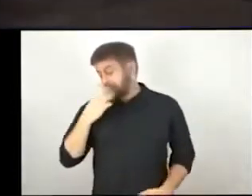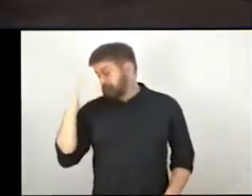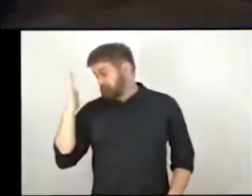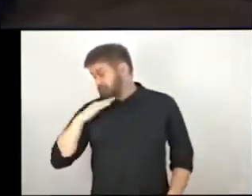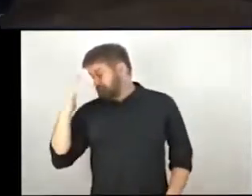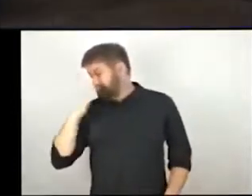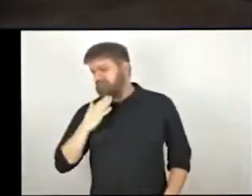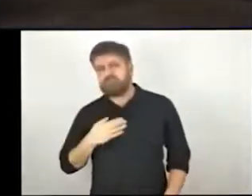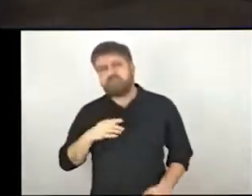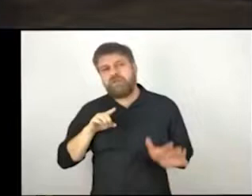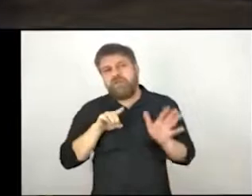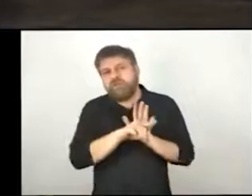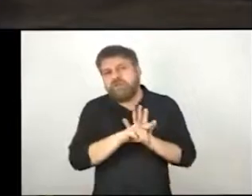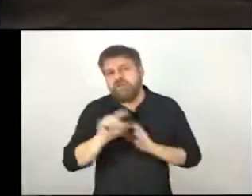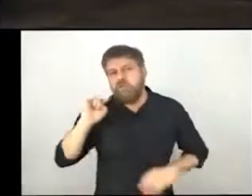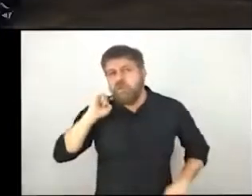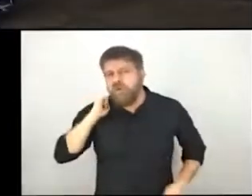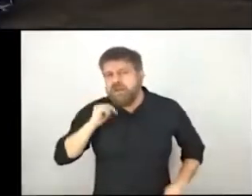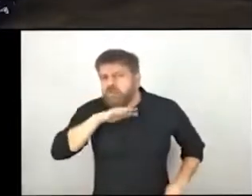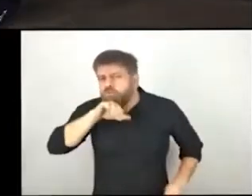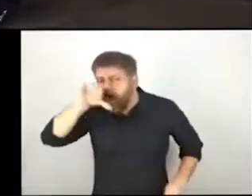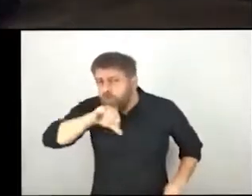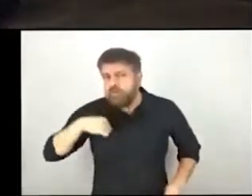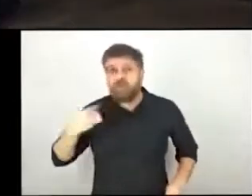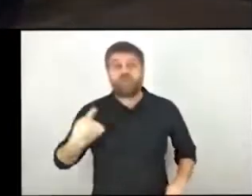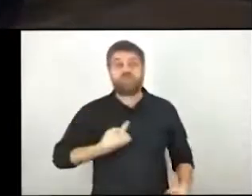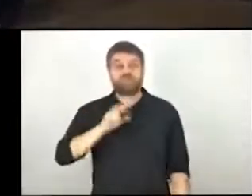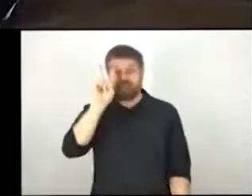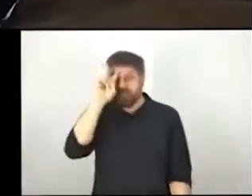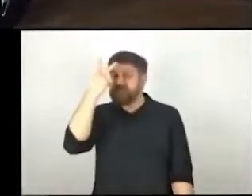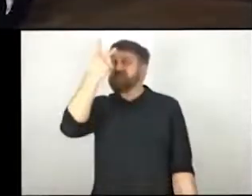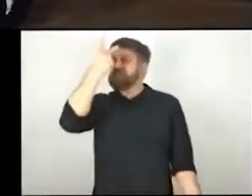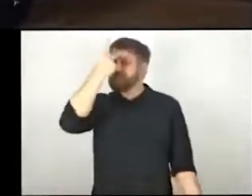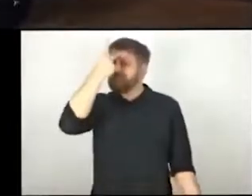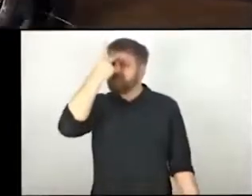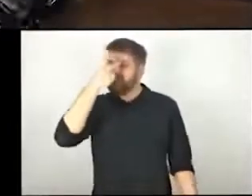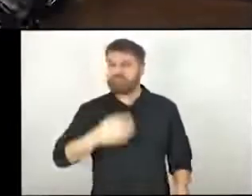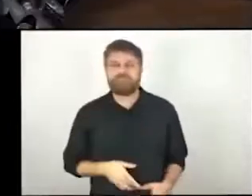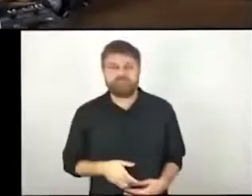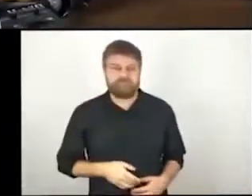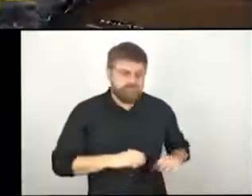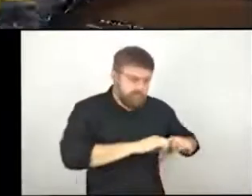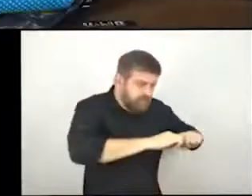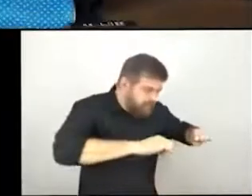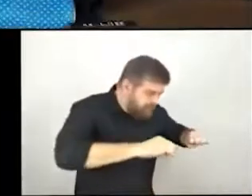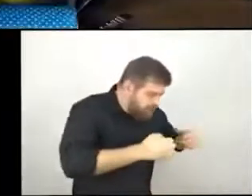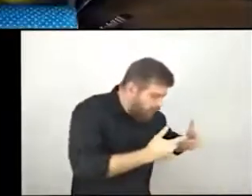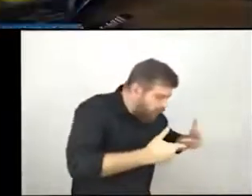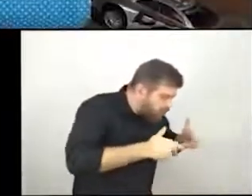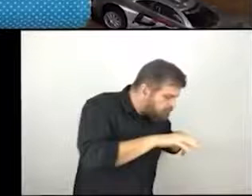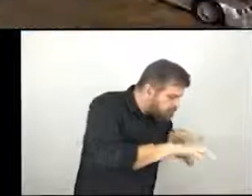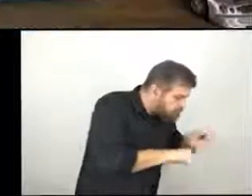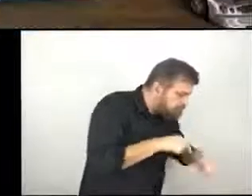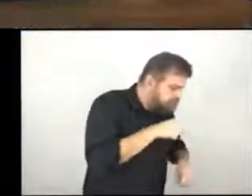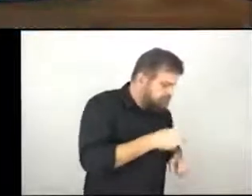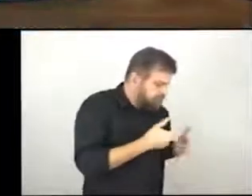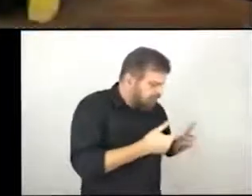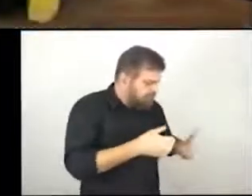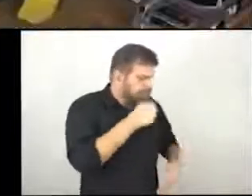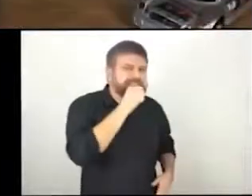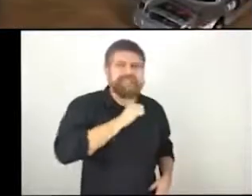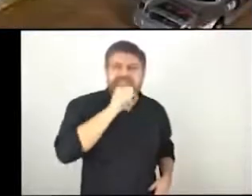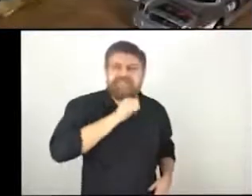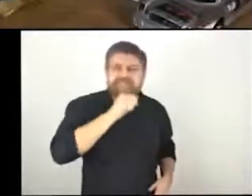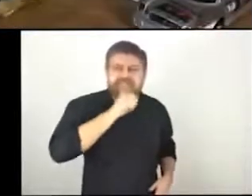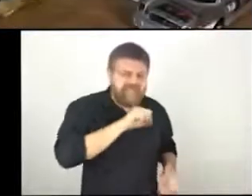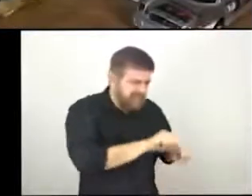nojo. Mas será que ele é tão ruim assim? Ou a gente que ainda não viu de um outro jeito? Todas as coisas que estão aqui dentro, coisas que ficaram